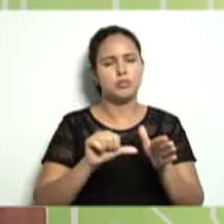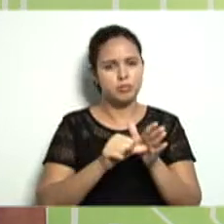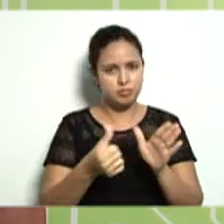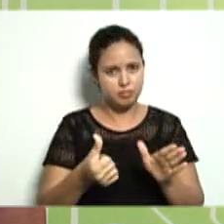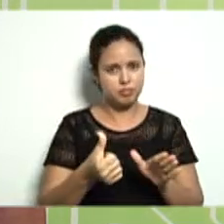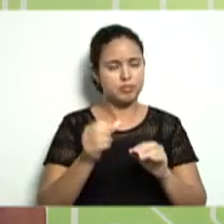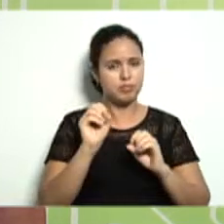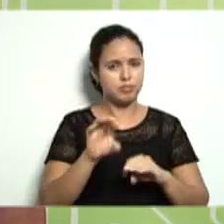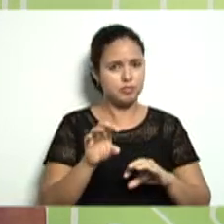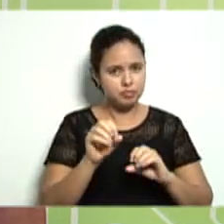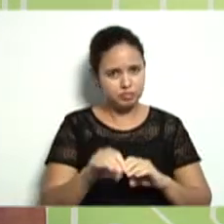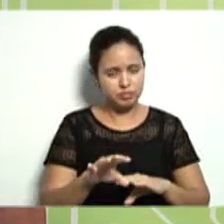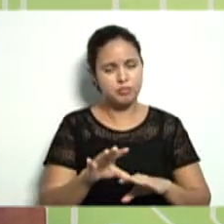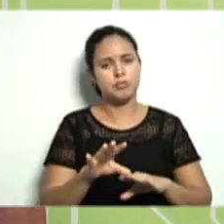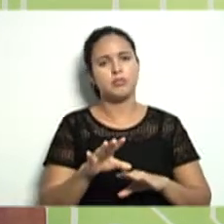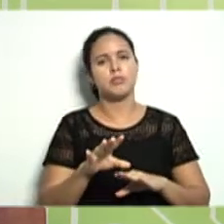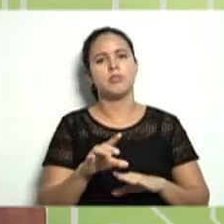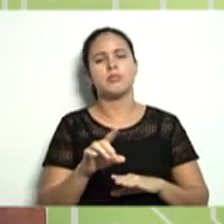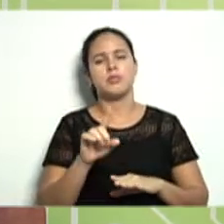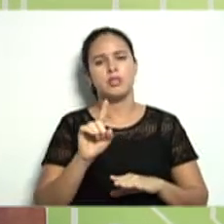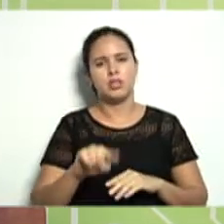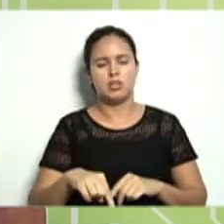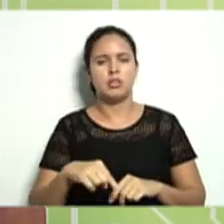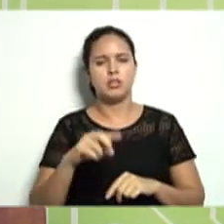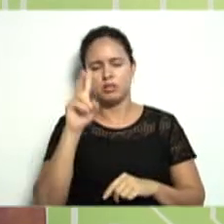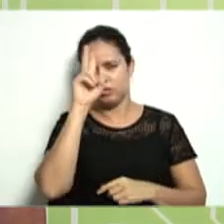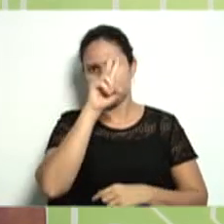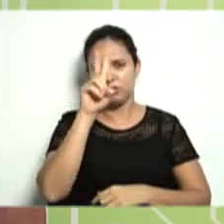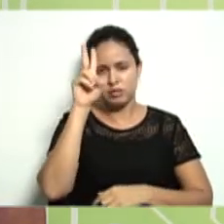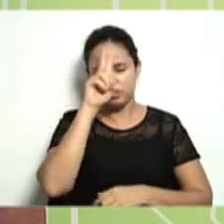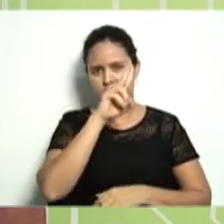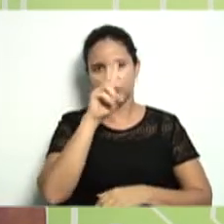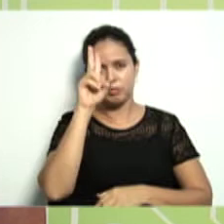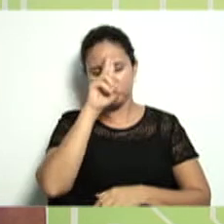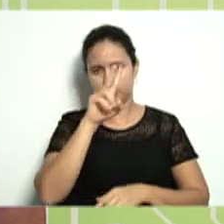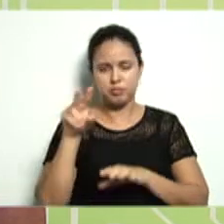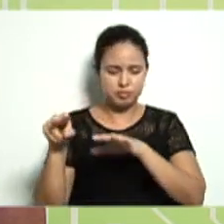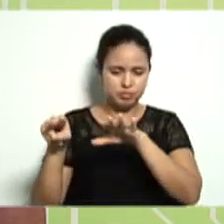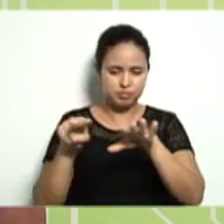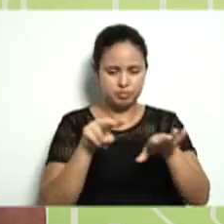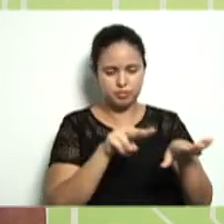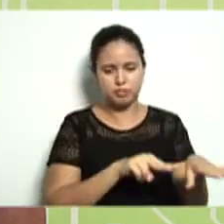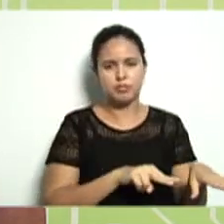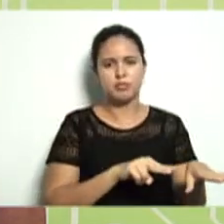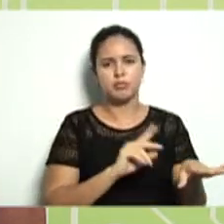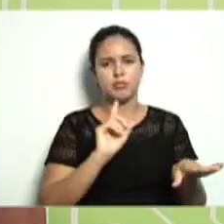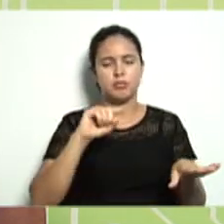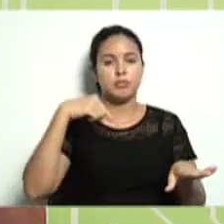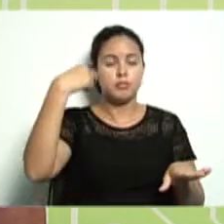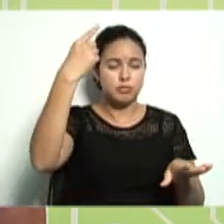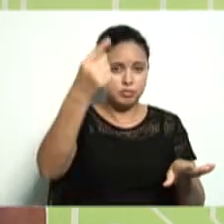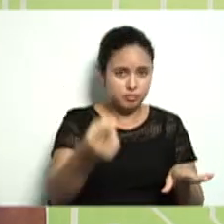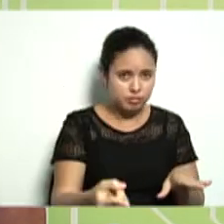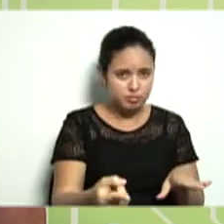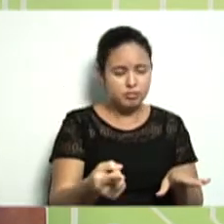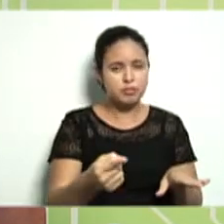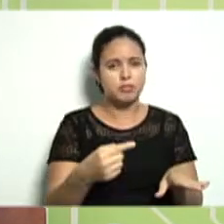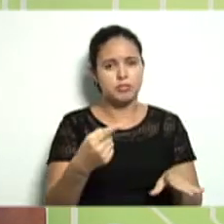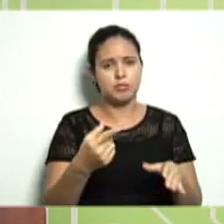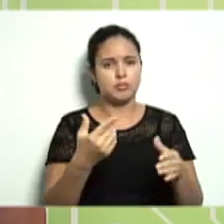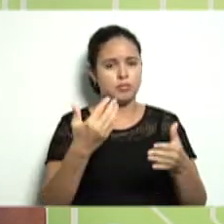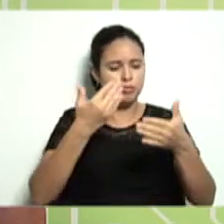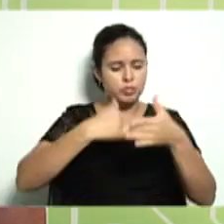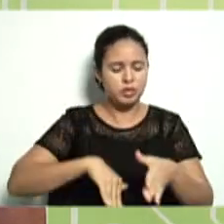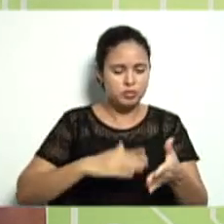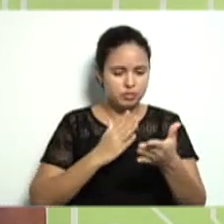teleaula, e isso, vocês vão recapitular isso durante a semana, e na próxima aula, vocês vão gabaritar a